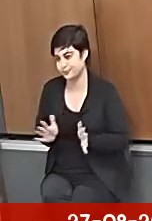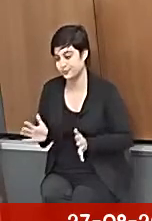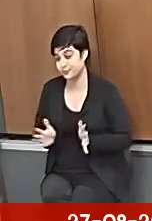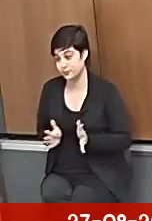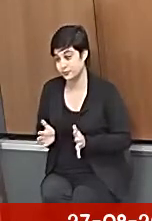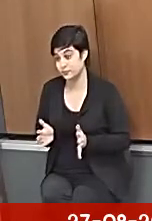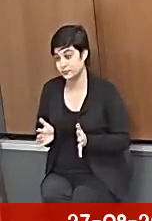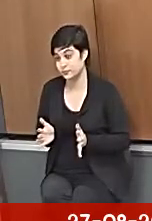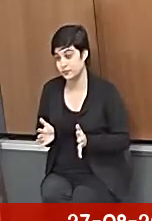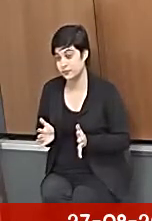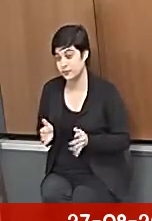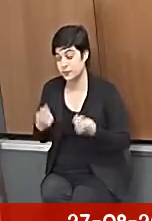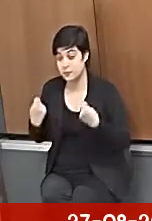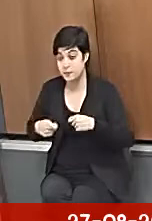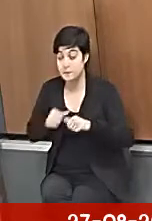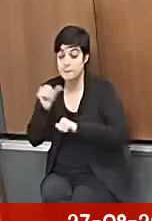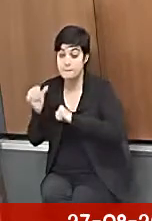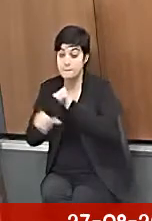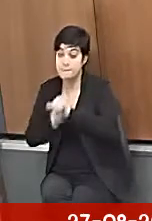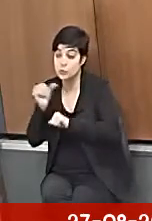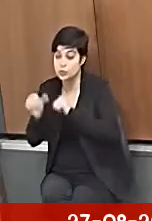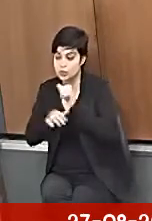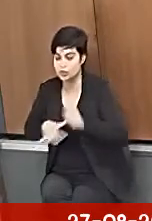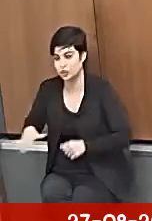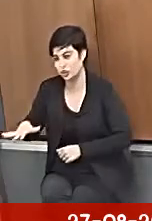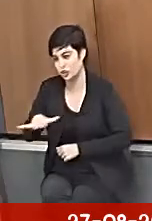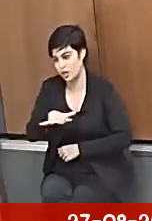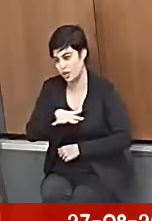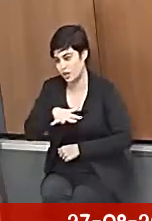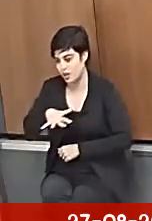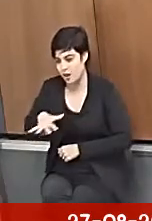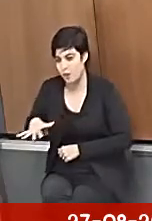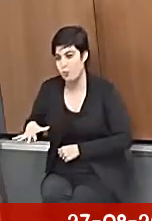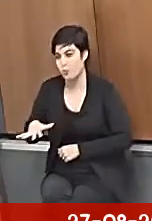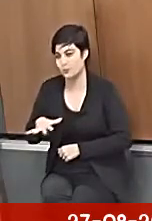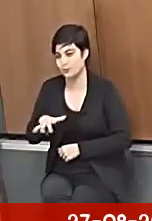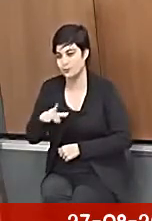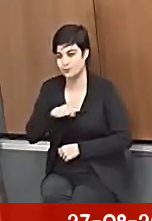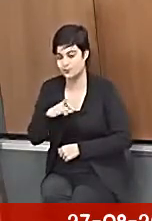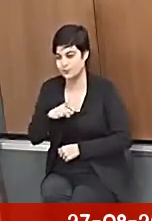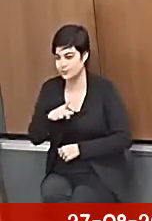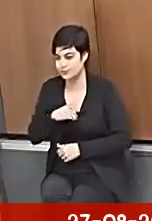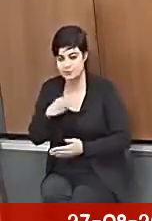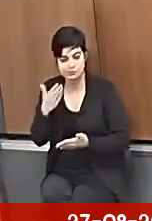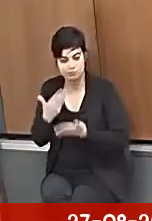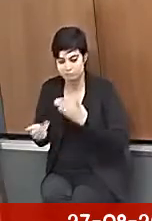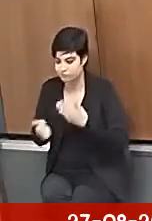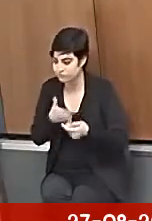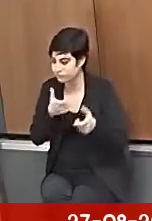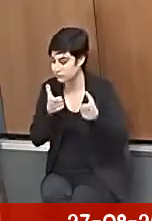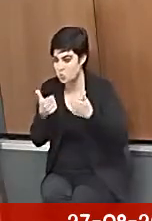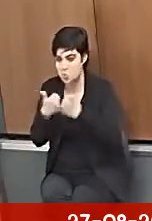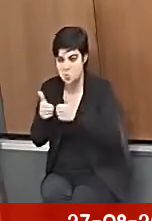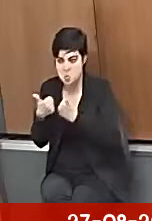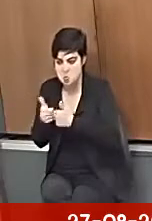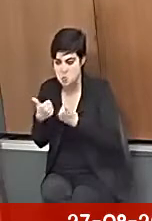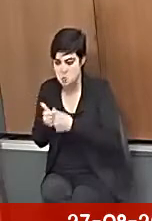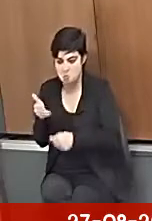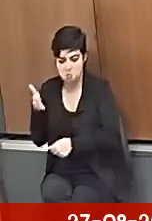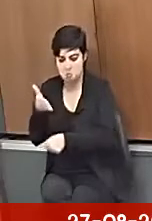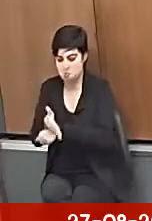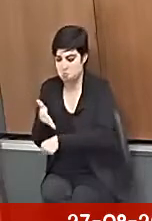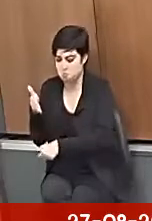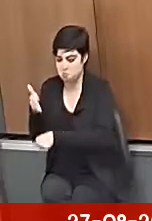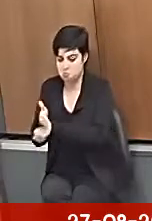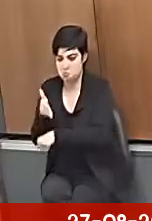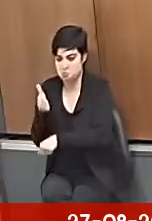brilhantemente doutor luís é mudança é no geral é é um poste é no transporte é no acesso inclusive